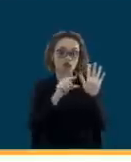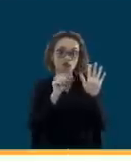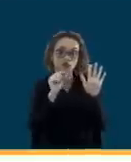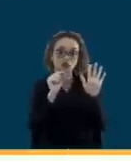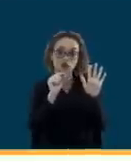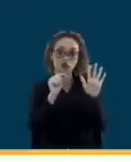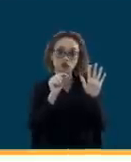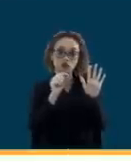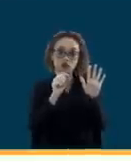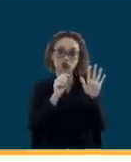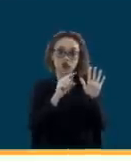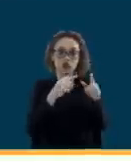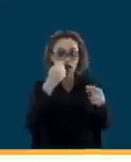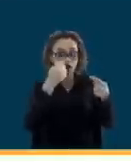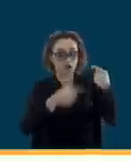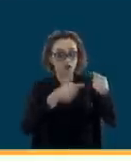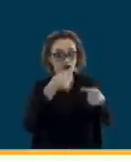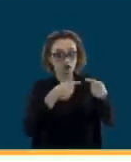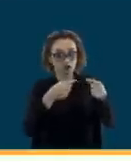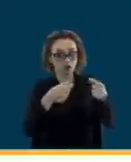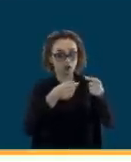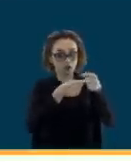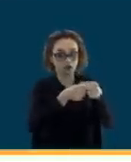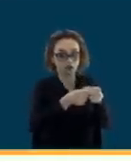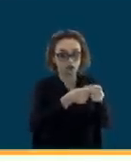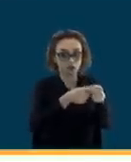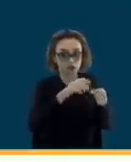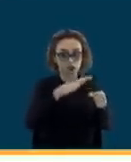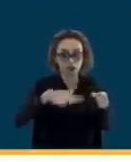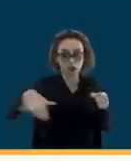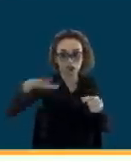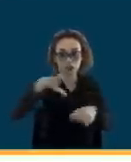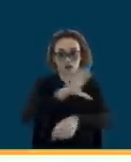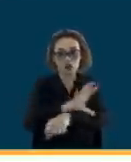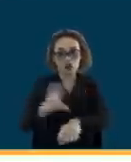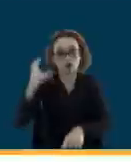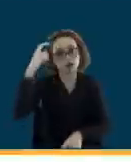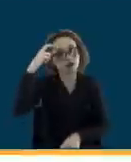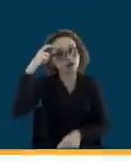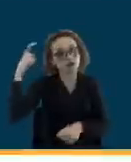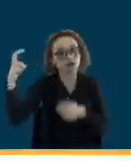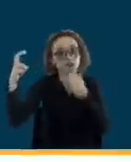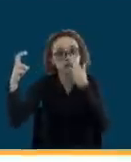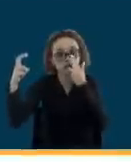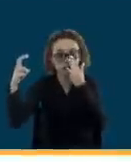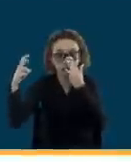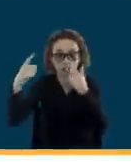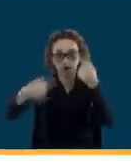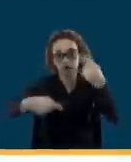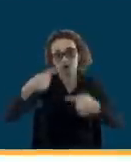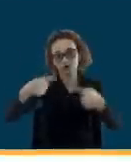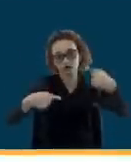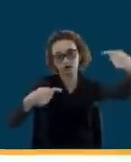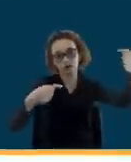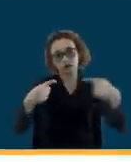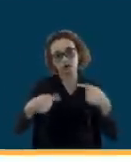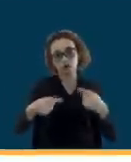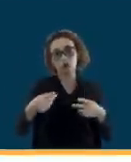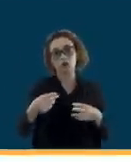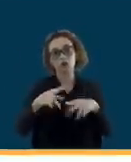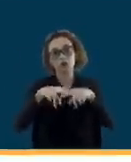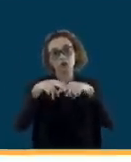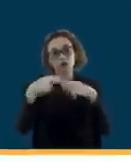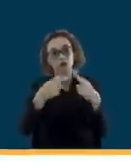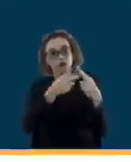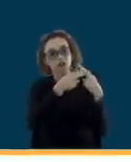política cultural estrito senso e ir para o campo da cultura política. Por isso, a nossa grande responsabilidade, né?